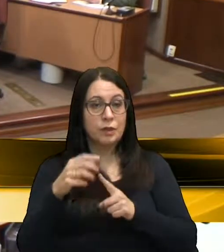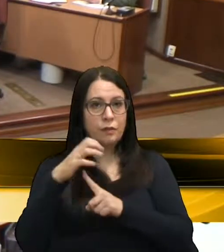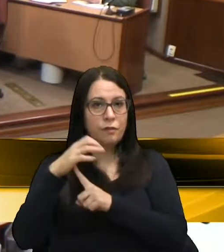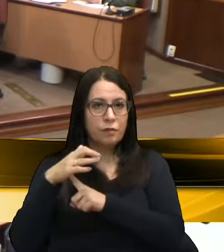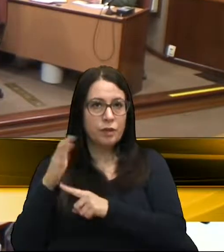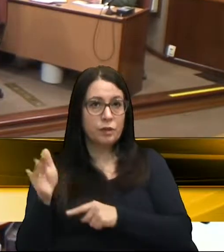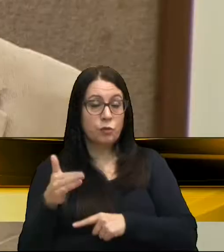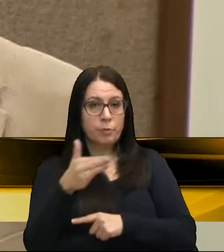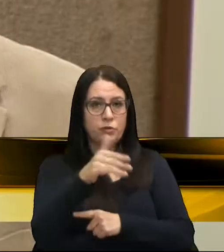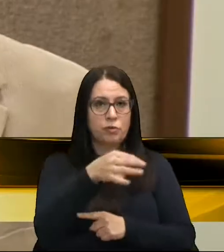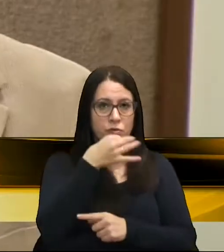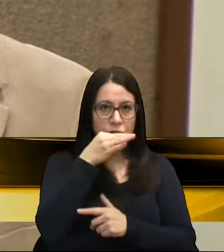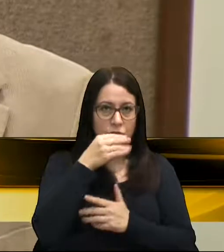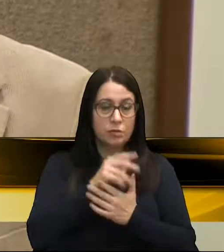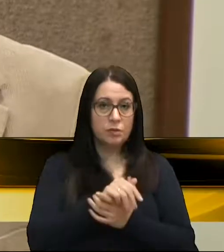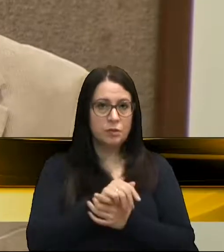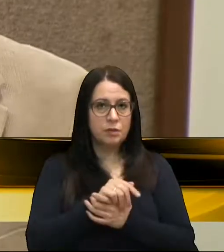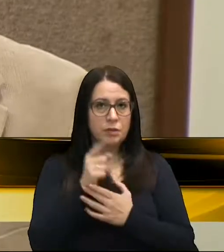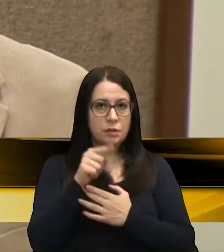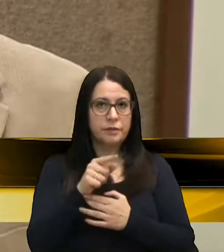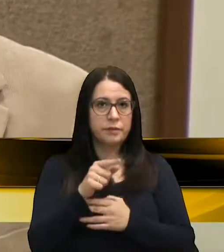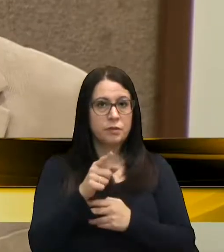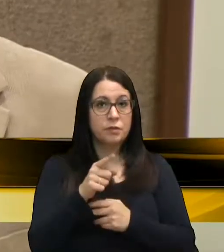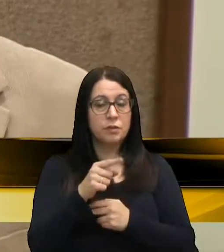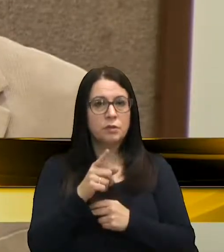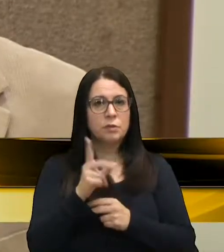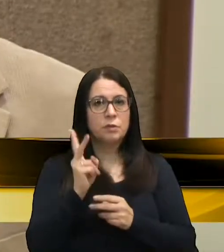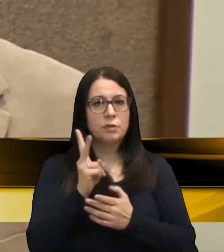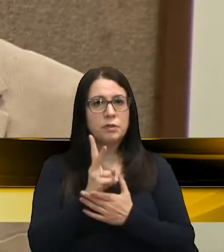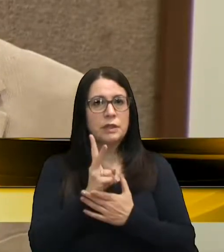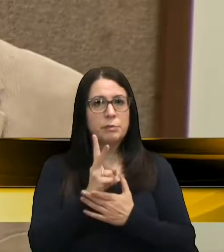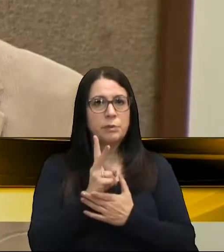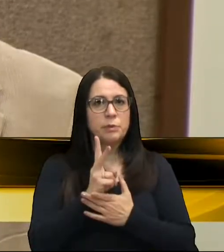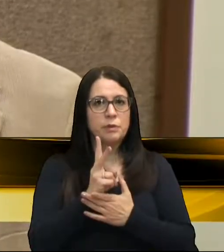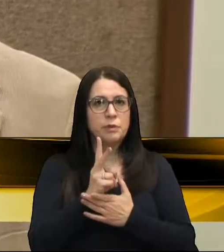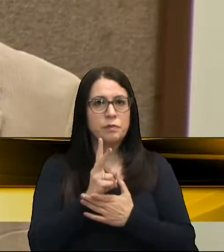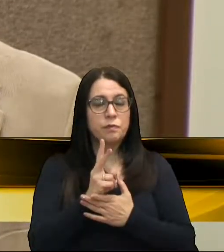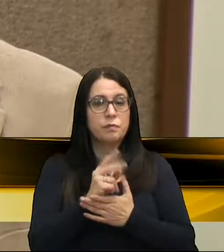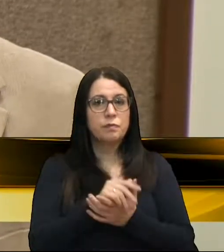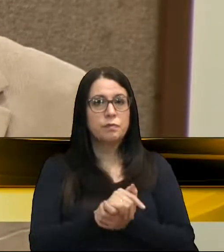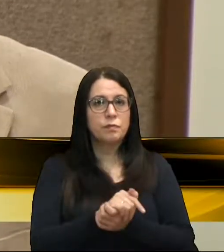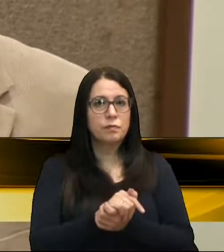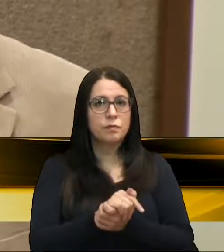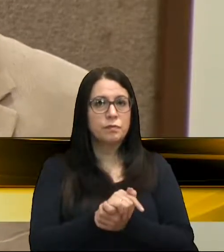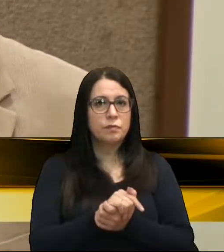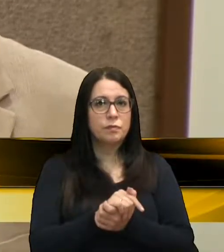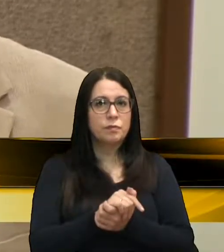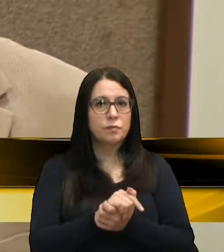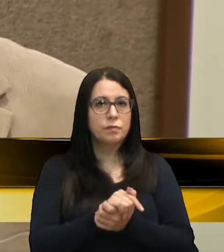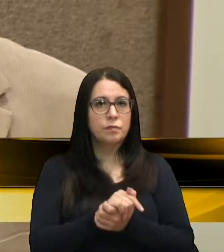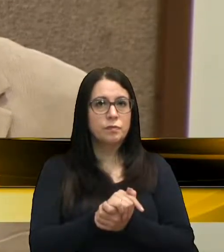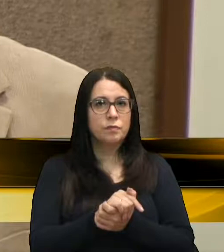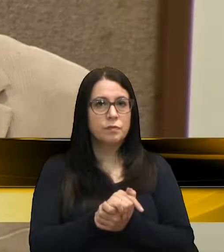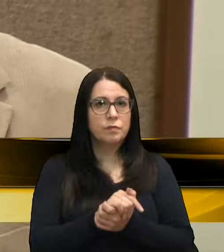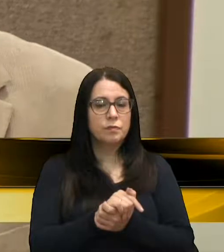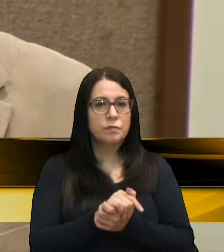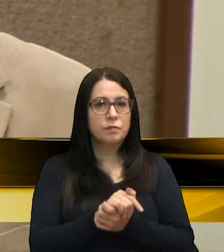Sul, então, eu sempre fui aficionado à questão